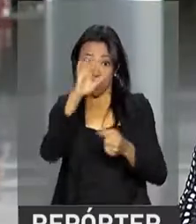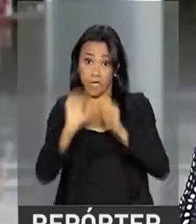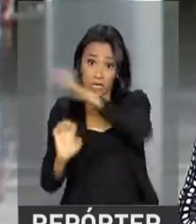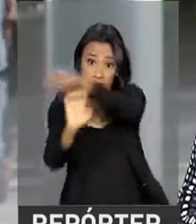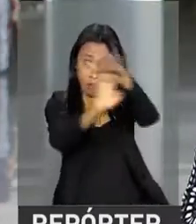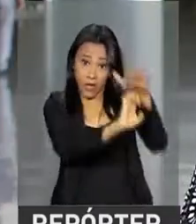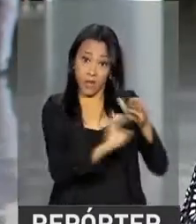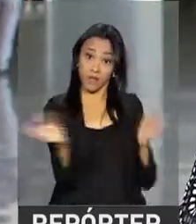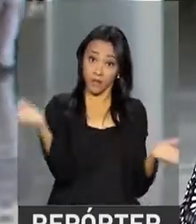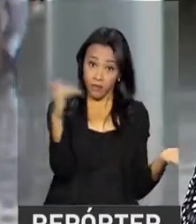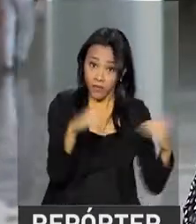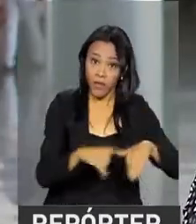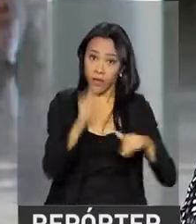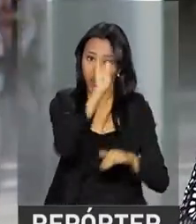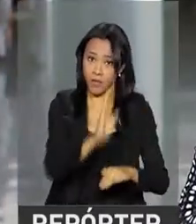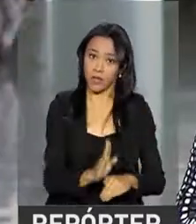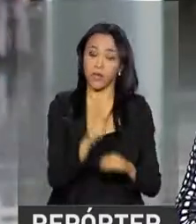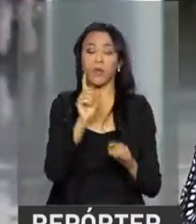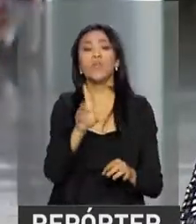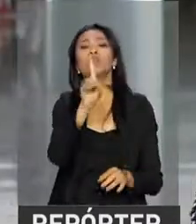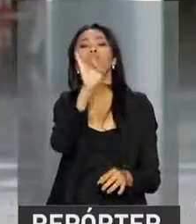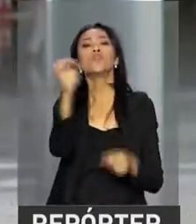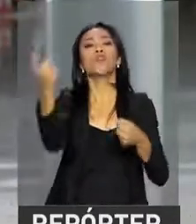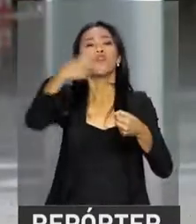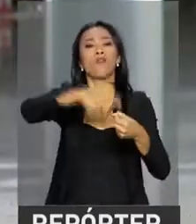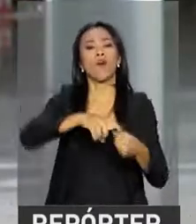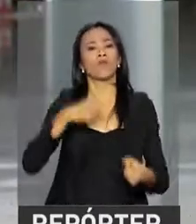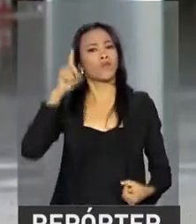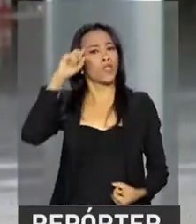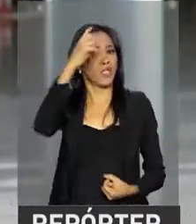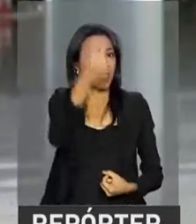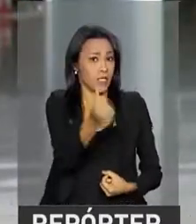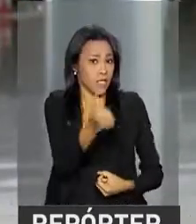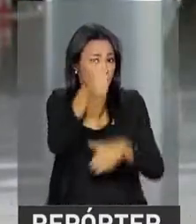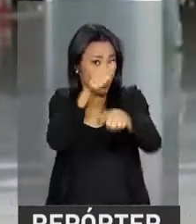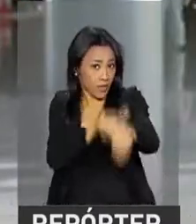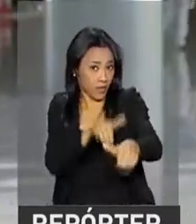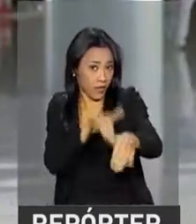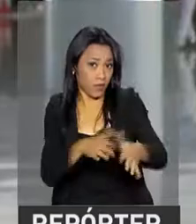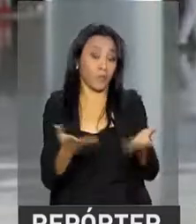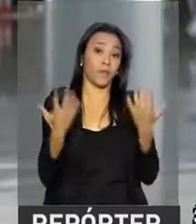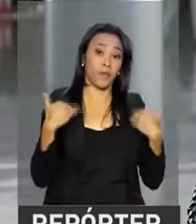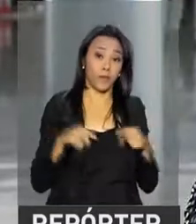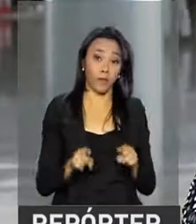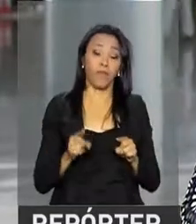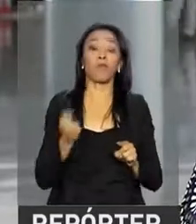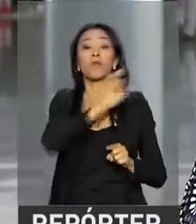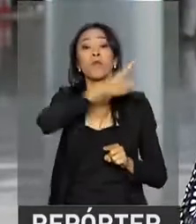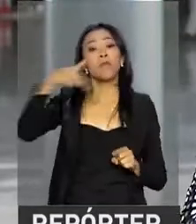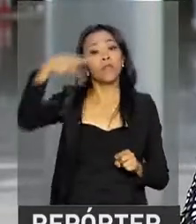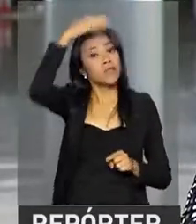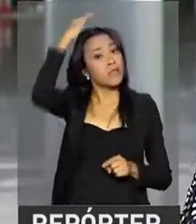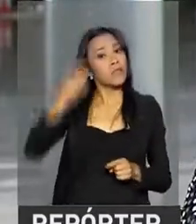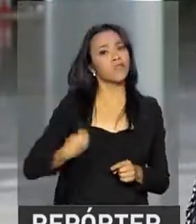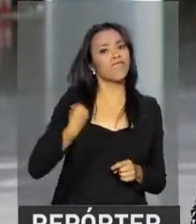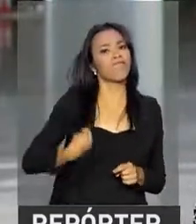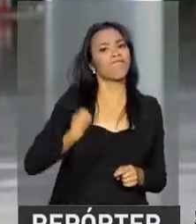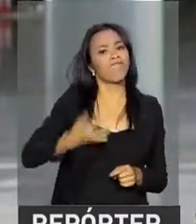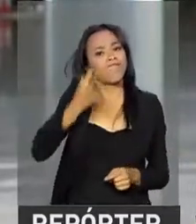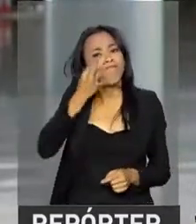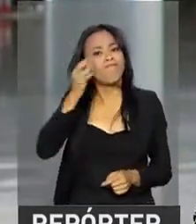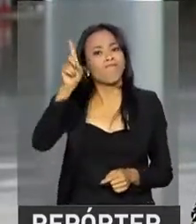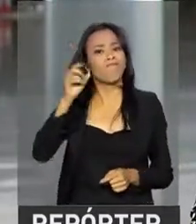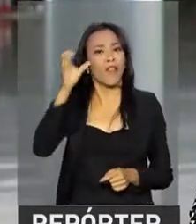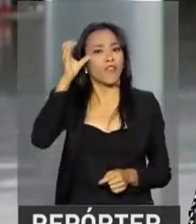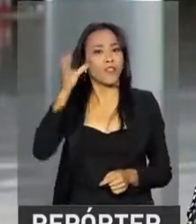o país o retorno ao brasil será no dia 6 de setembro bom enquanto michel temer estiver na china o presidente